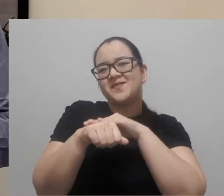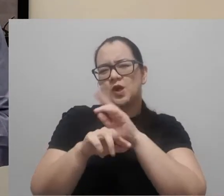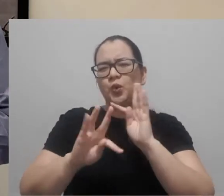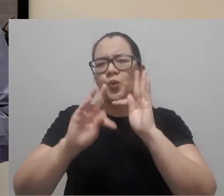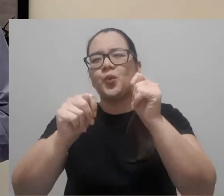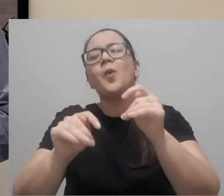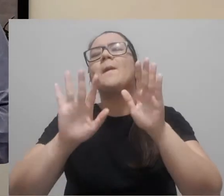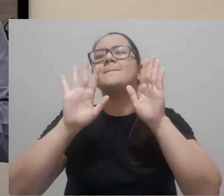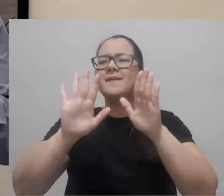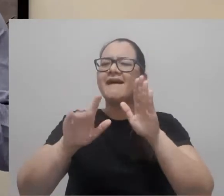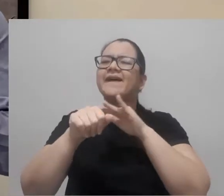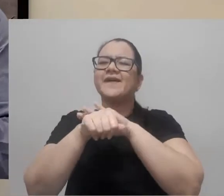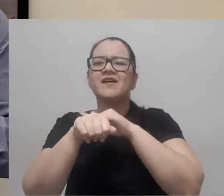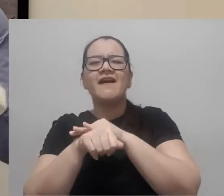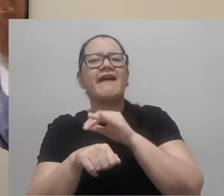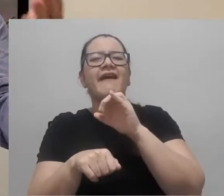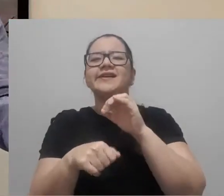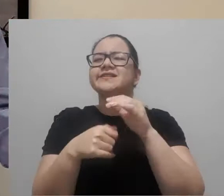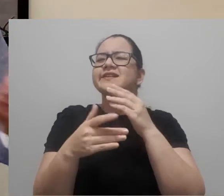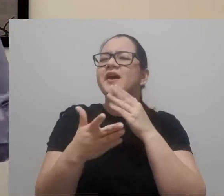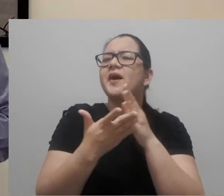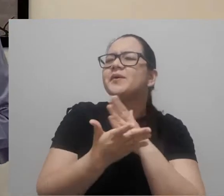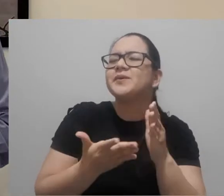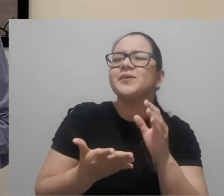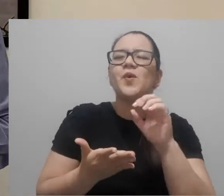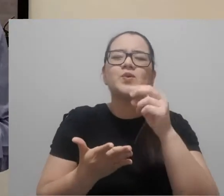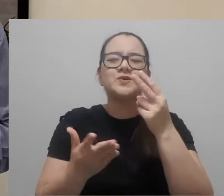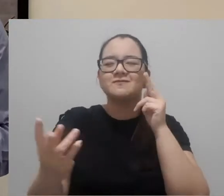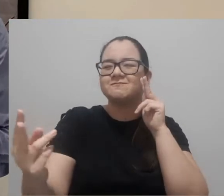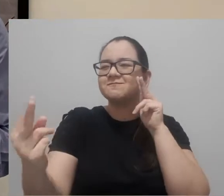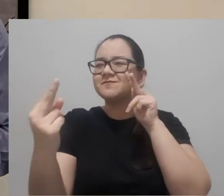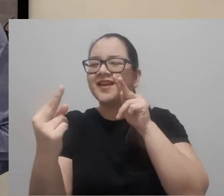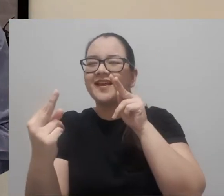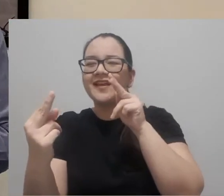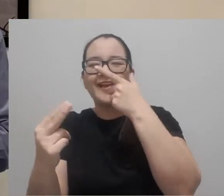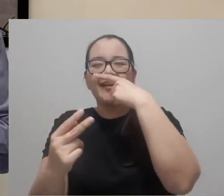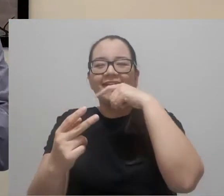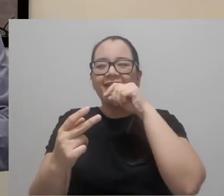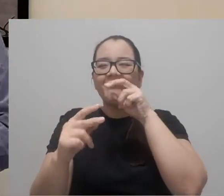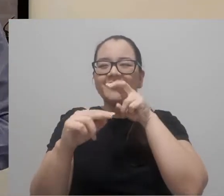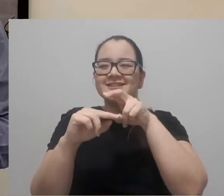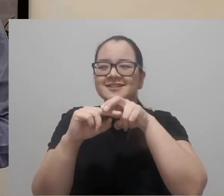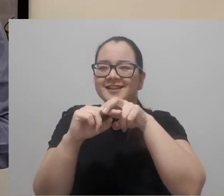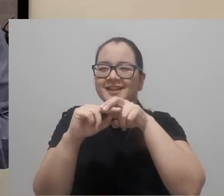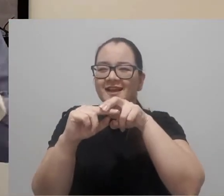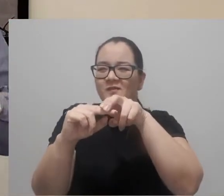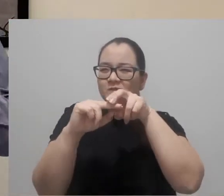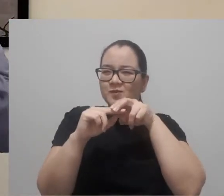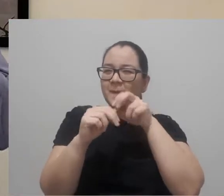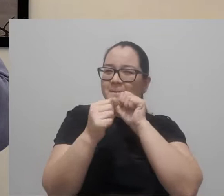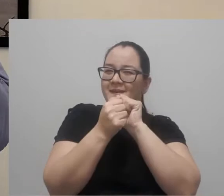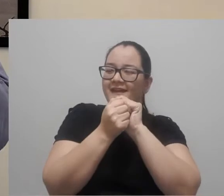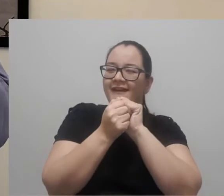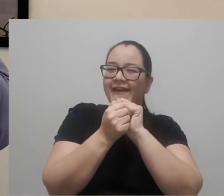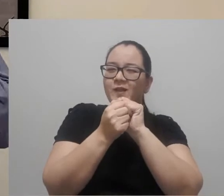irmãos. Aqueles que a gente não conversa, a gente vê que esteve ali na igreja, os que sentam na frente, os que sentam lá atrás, aqueles que